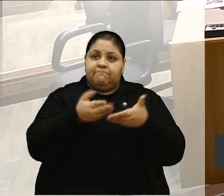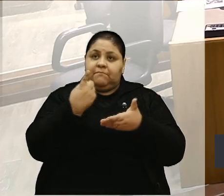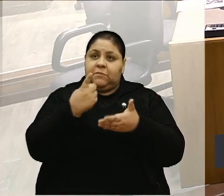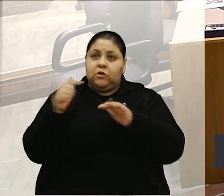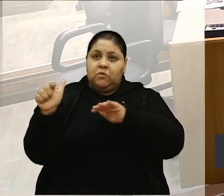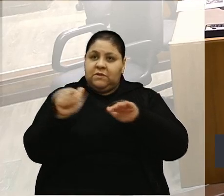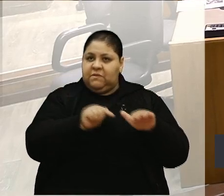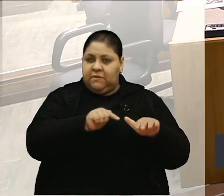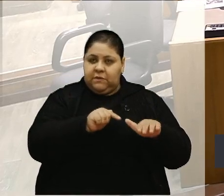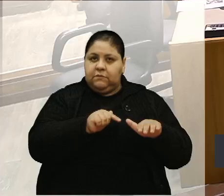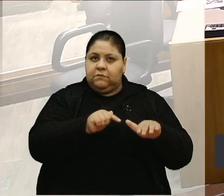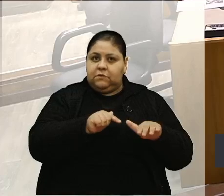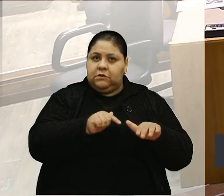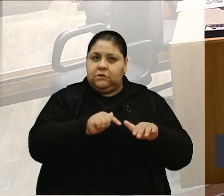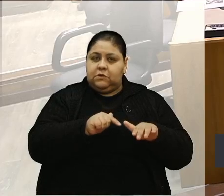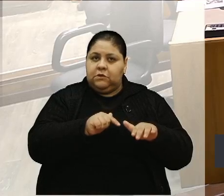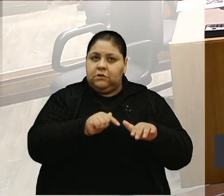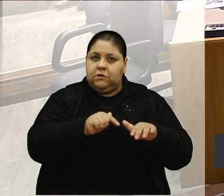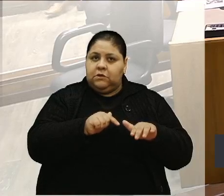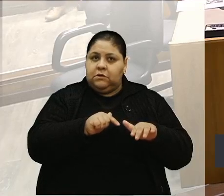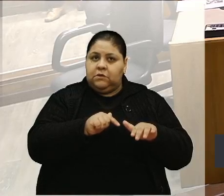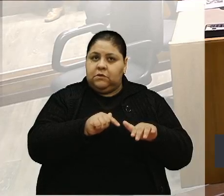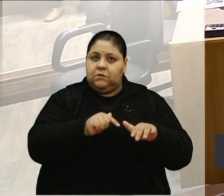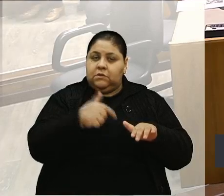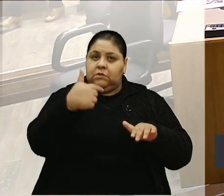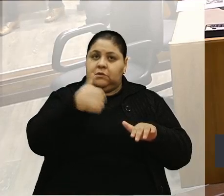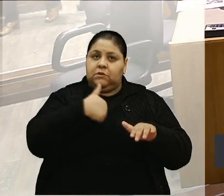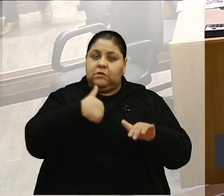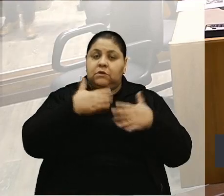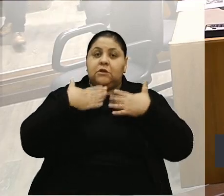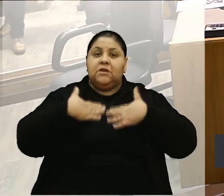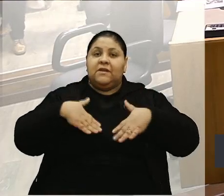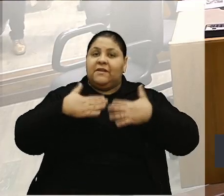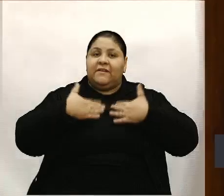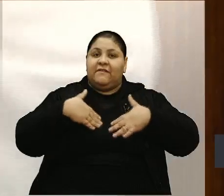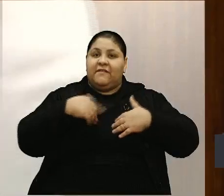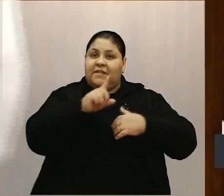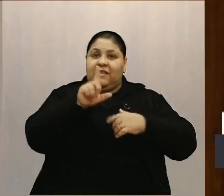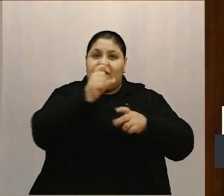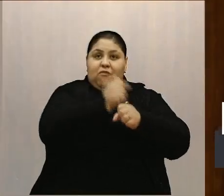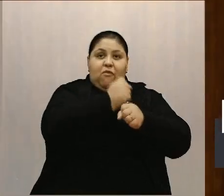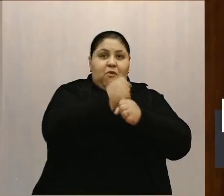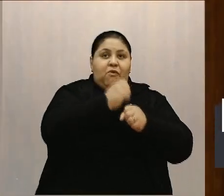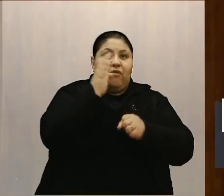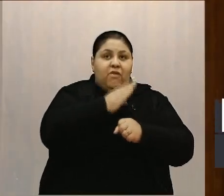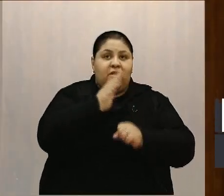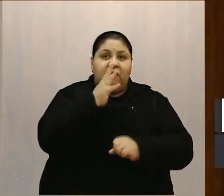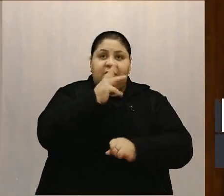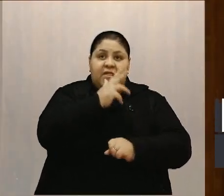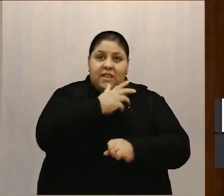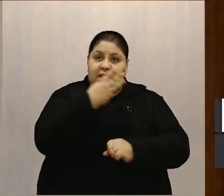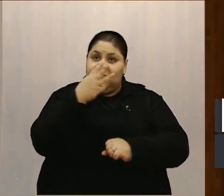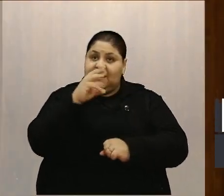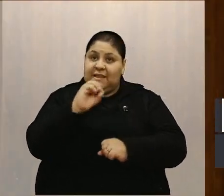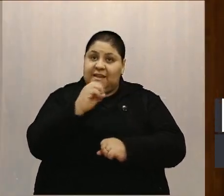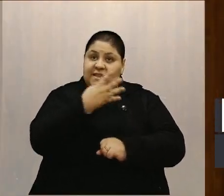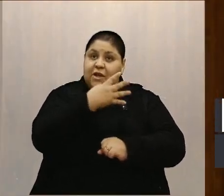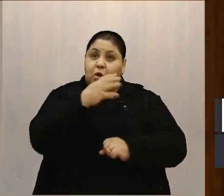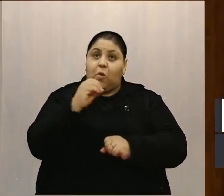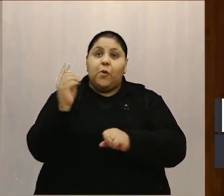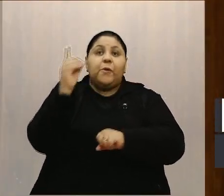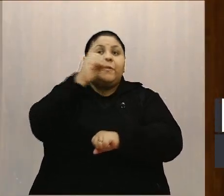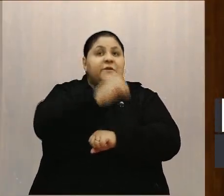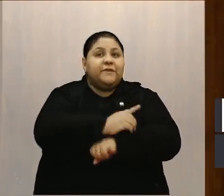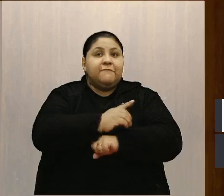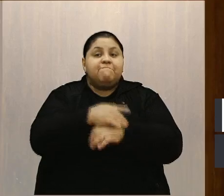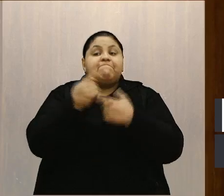10 dias, que é para eu ter calma, porque isso aí não é uma obra rápida, demora 30, 40 dias. Só que é